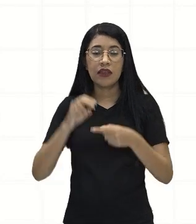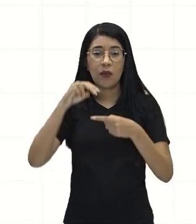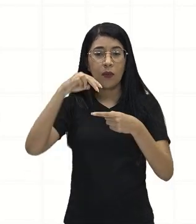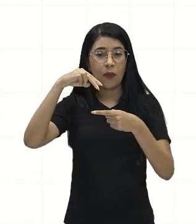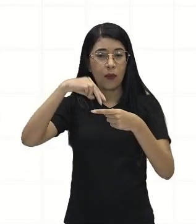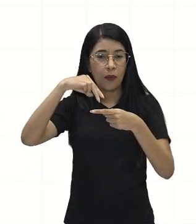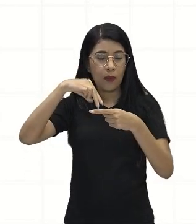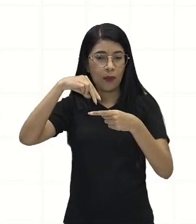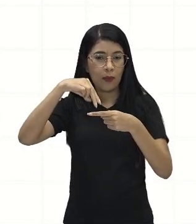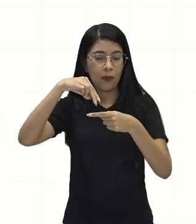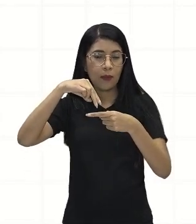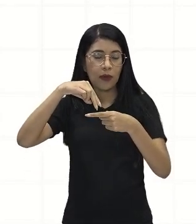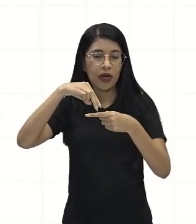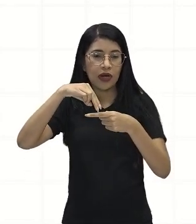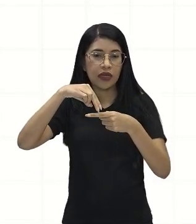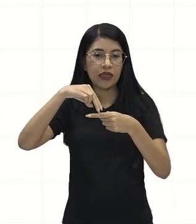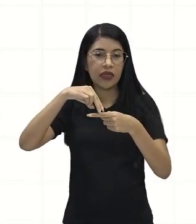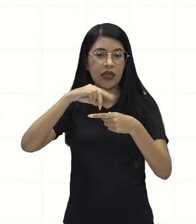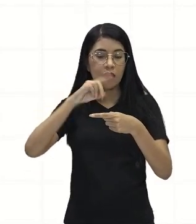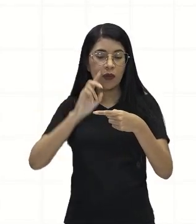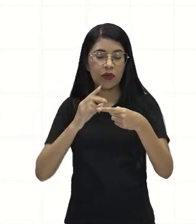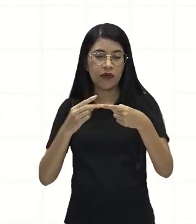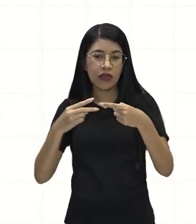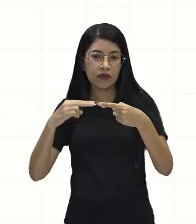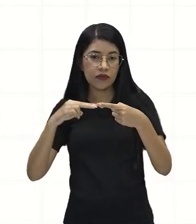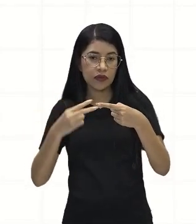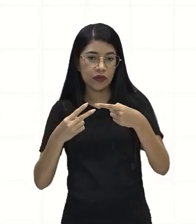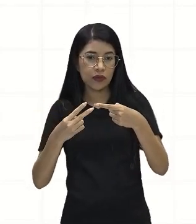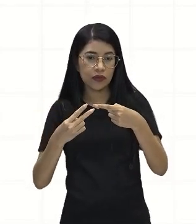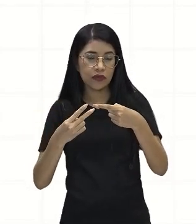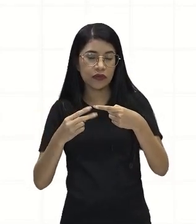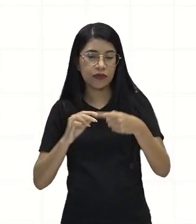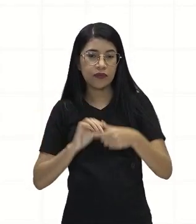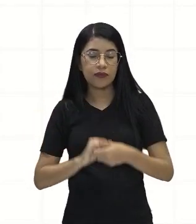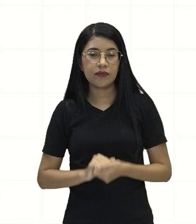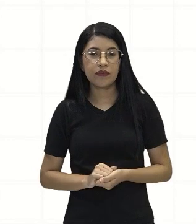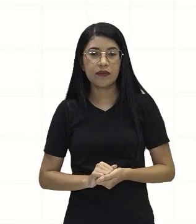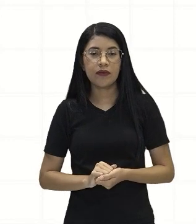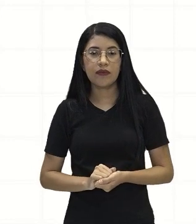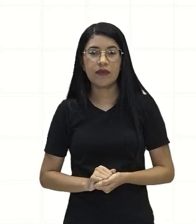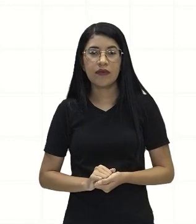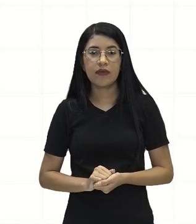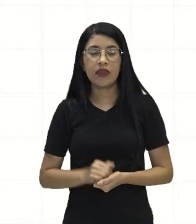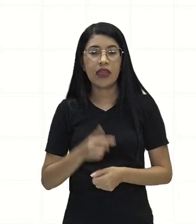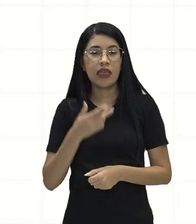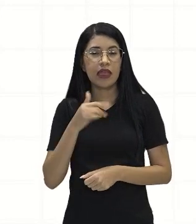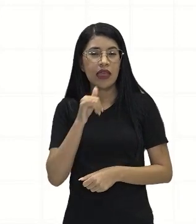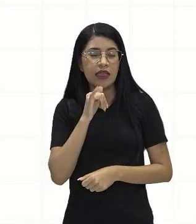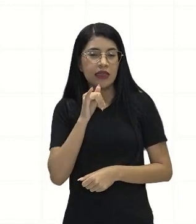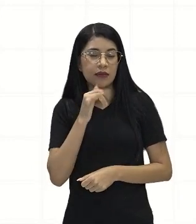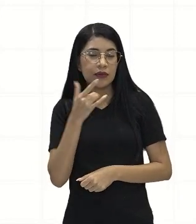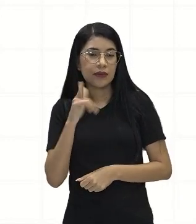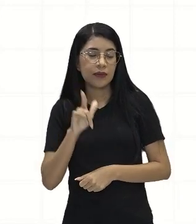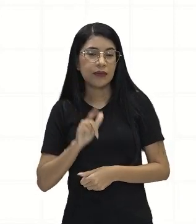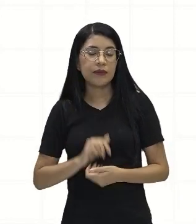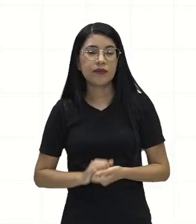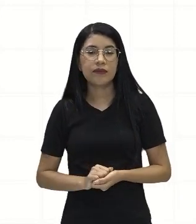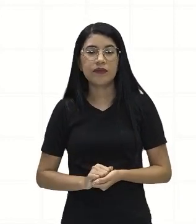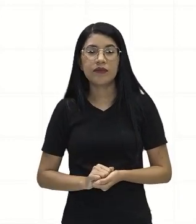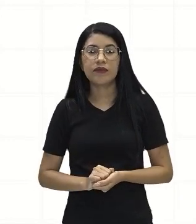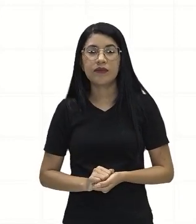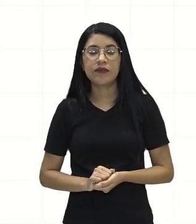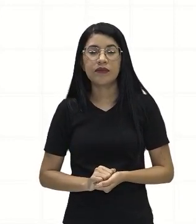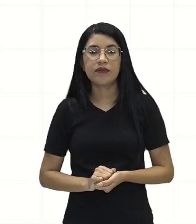o numerador e o índice para o denominador. Ah, professor, vamos ver outros exemplos. Vamos supor aqui, ó, eu tenho